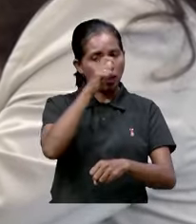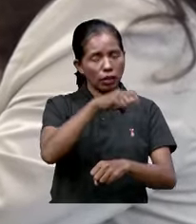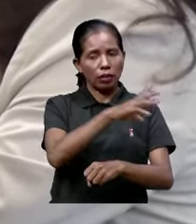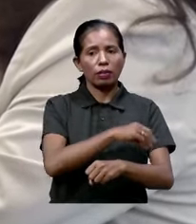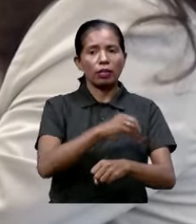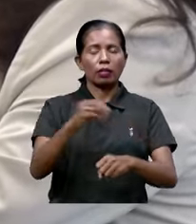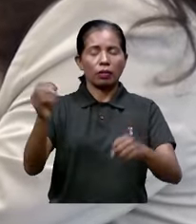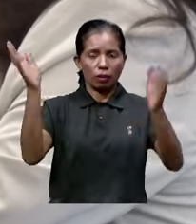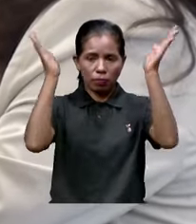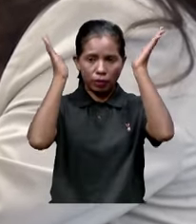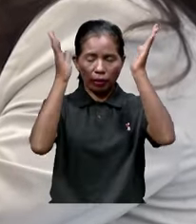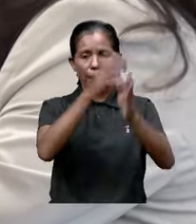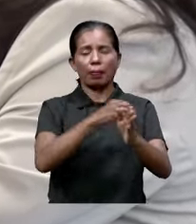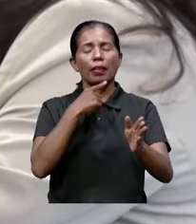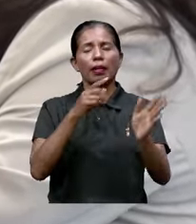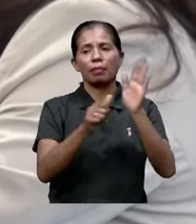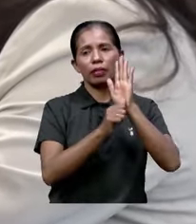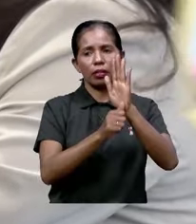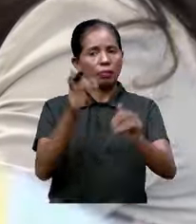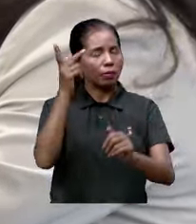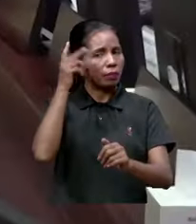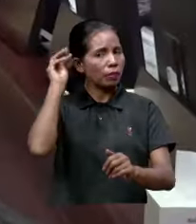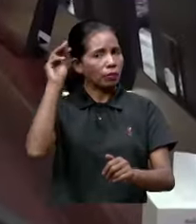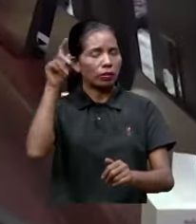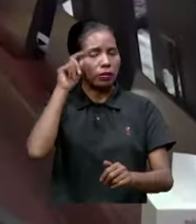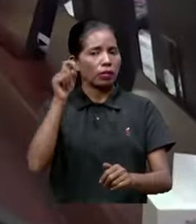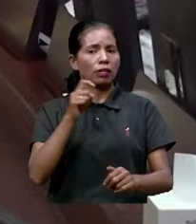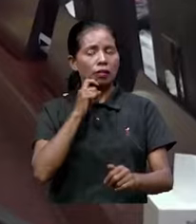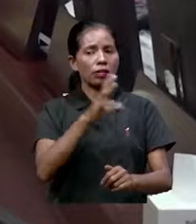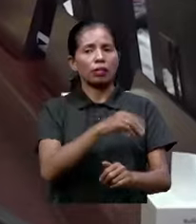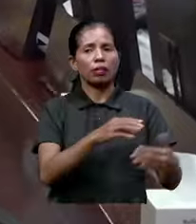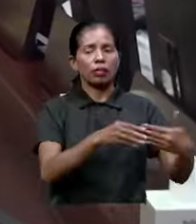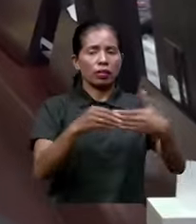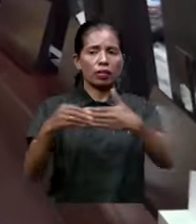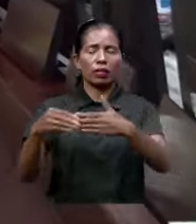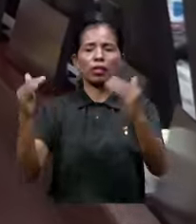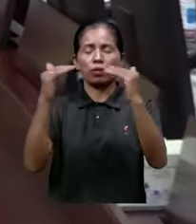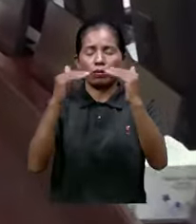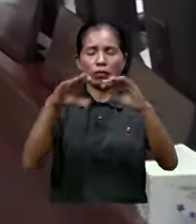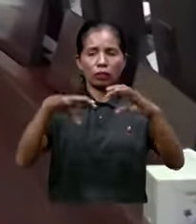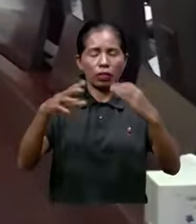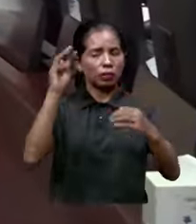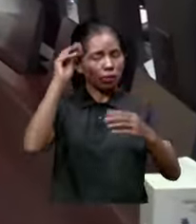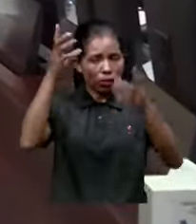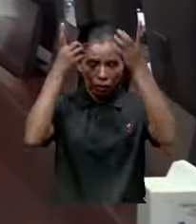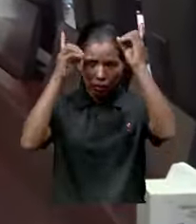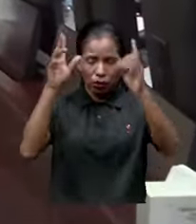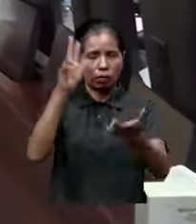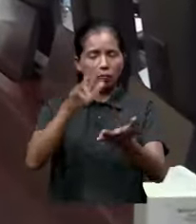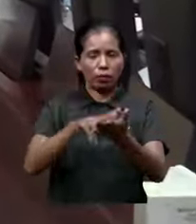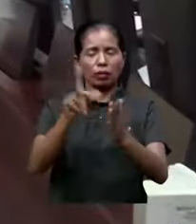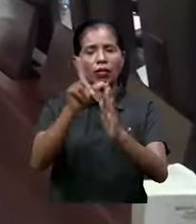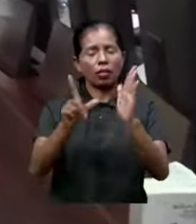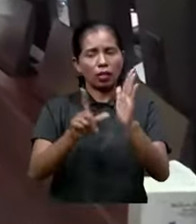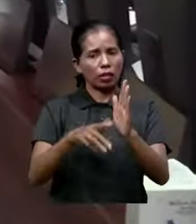Darussalam. A foi em rona apresentação refere Primeiro-Ministro Kairala Senana Guzmão, nebe lidera a reunião com o Conselho Ministro, né? Decide aprova projeto de resolução,